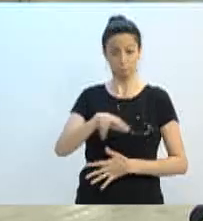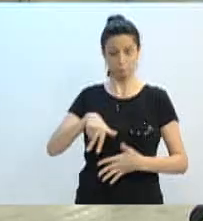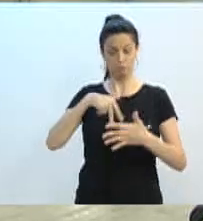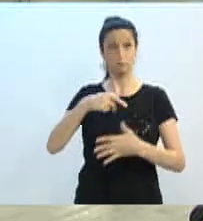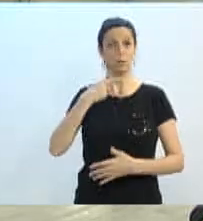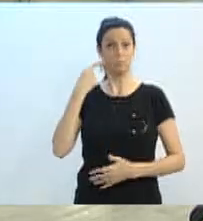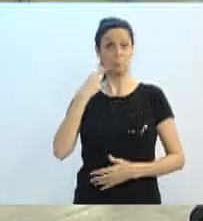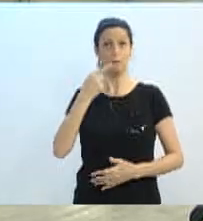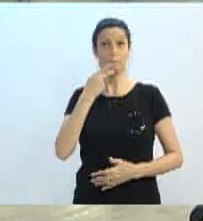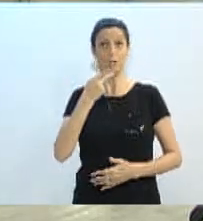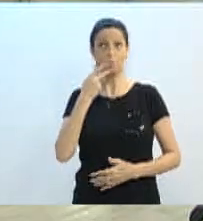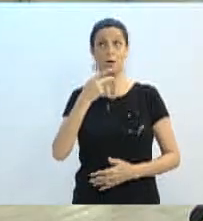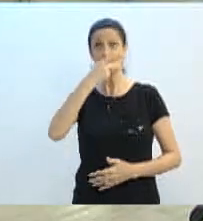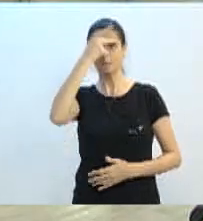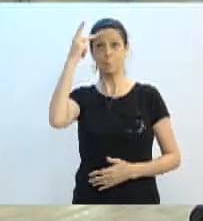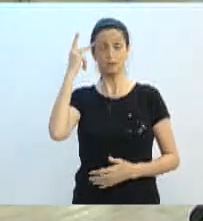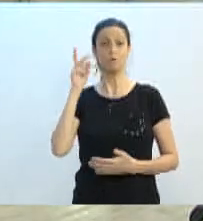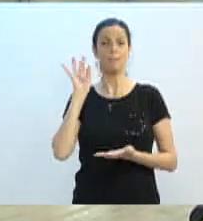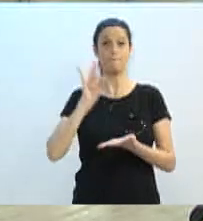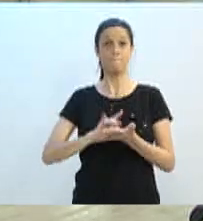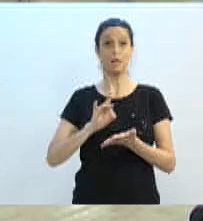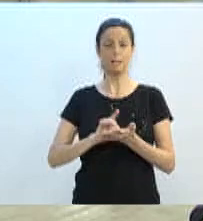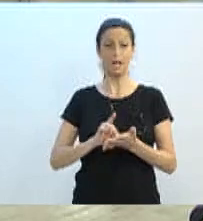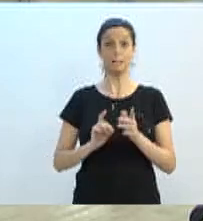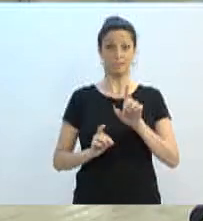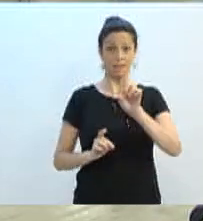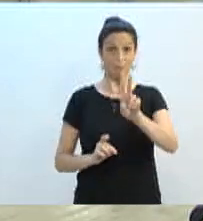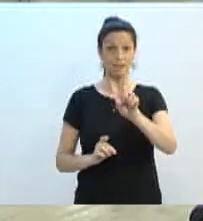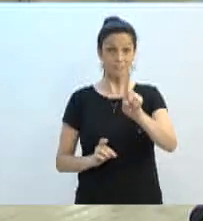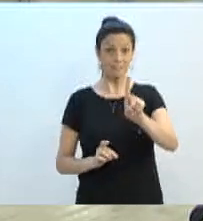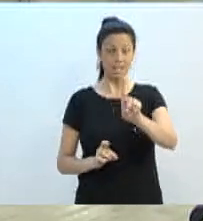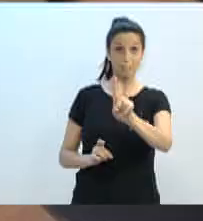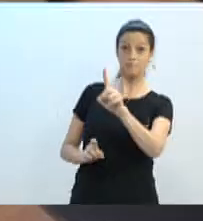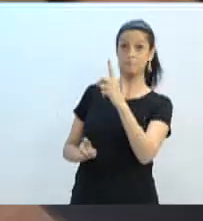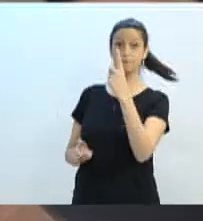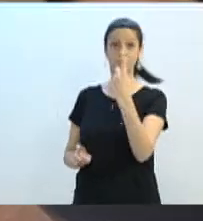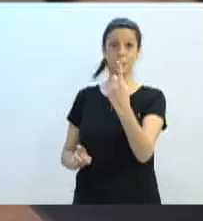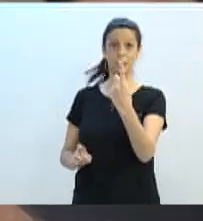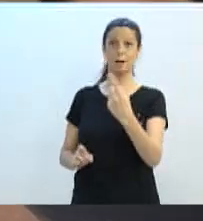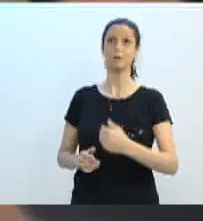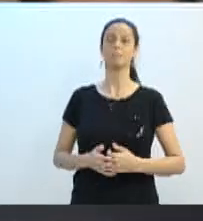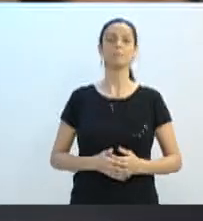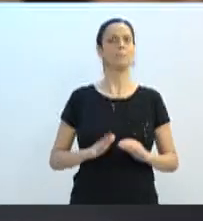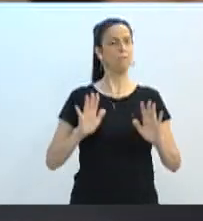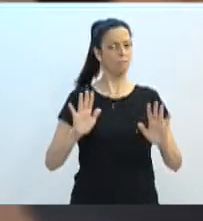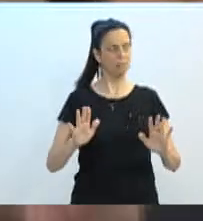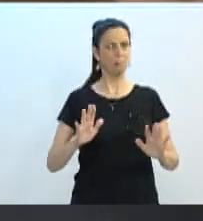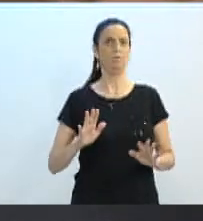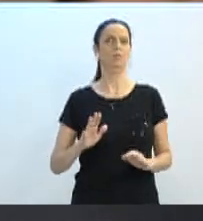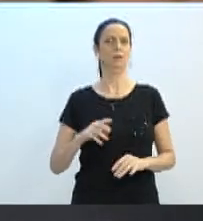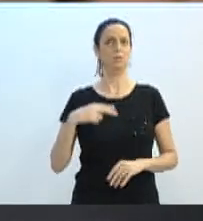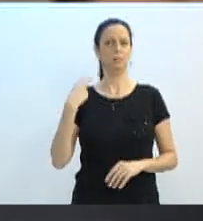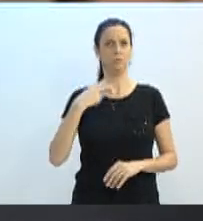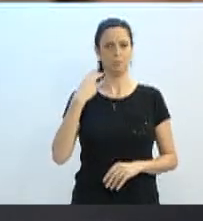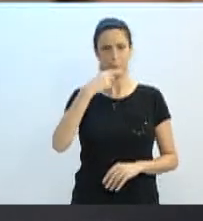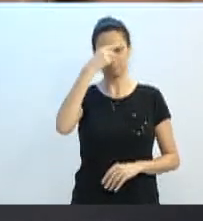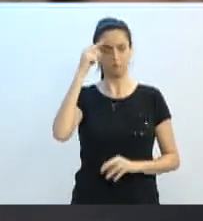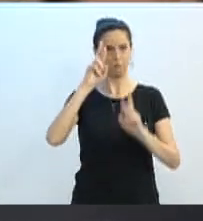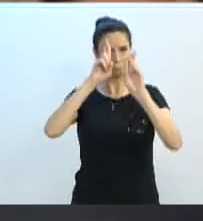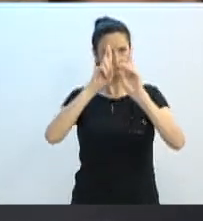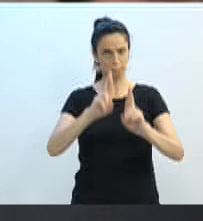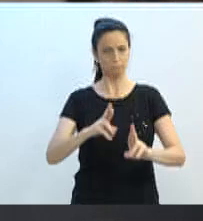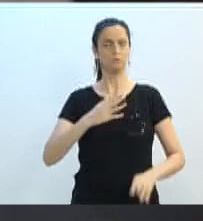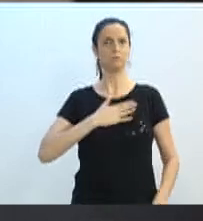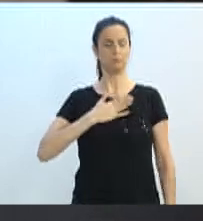Com autorização do orador, vereador Adriano Pereira. Vereador Marcos da Rosa, com todo o respeito que tenho por Vossa Excelência, meu